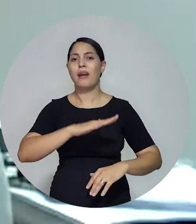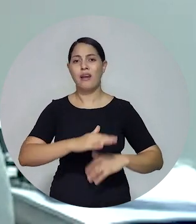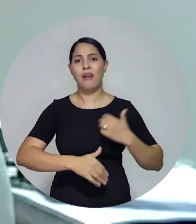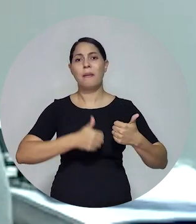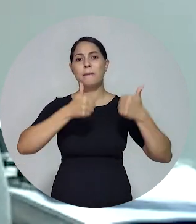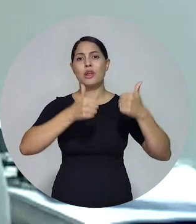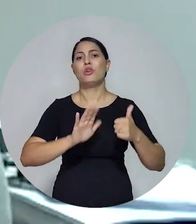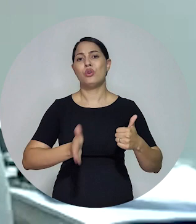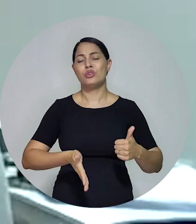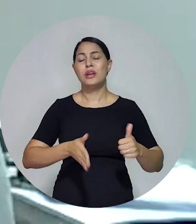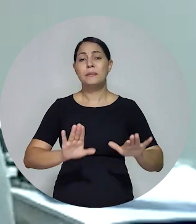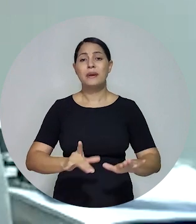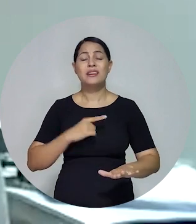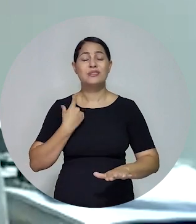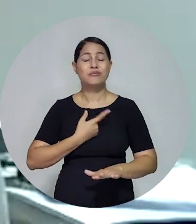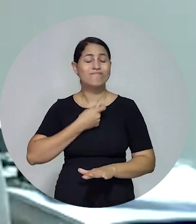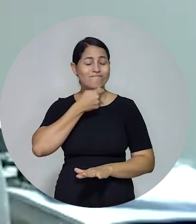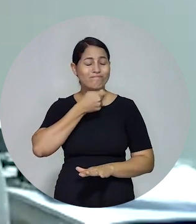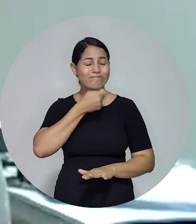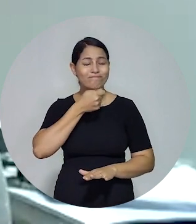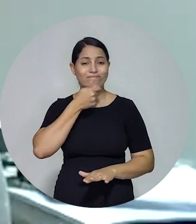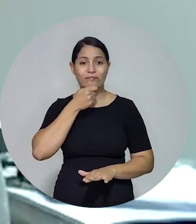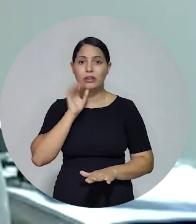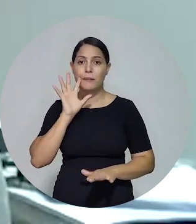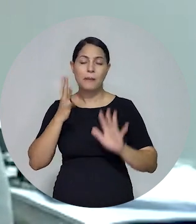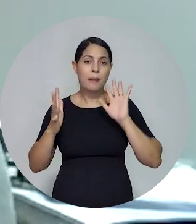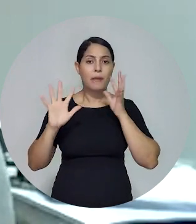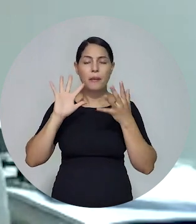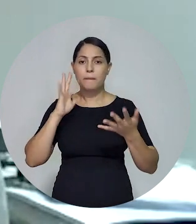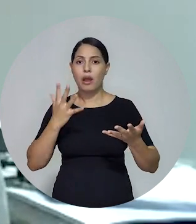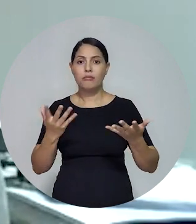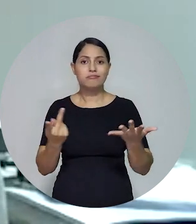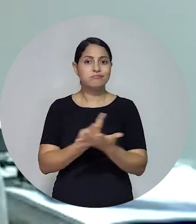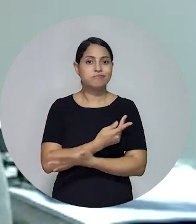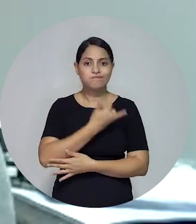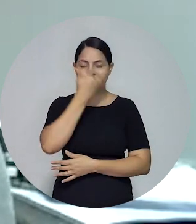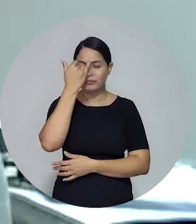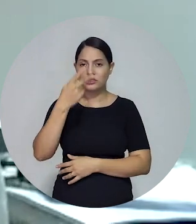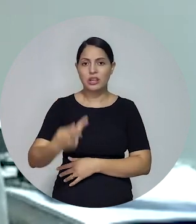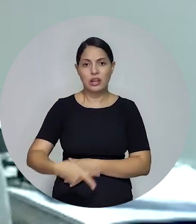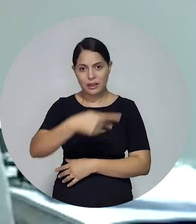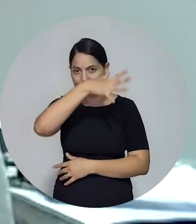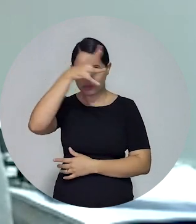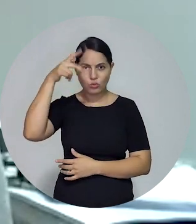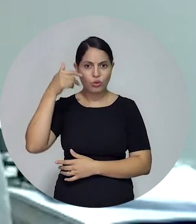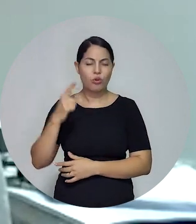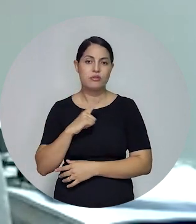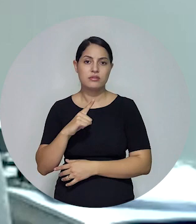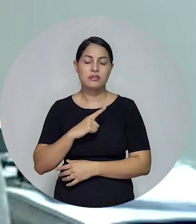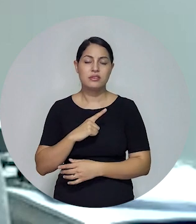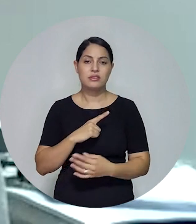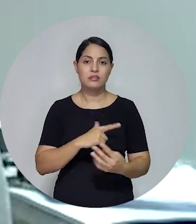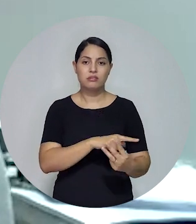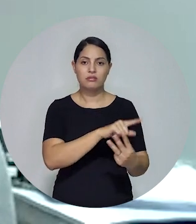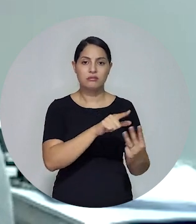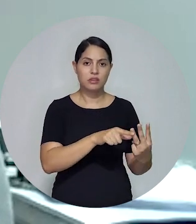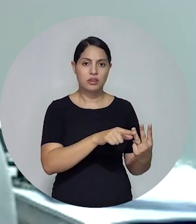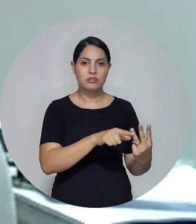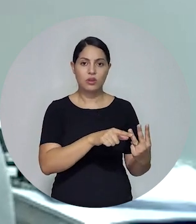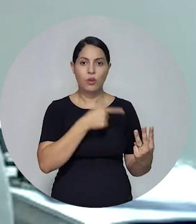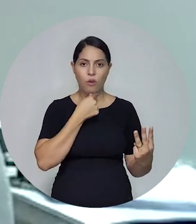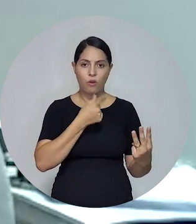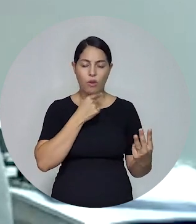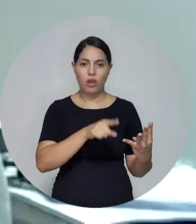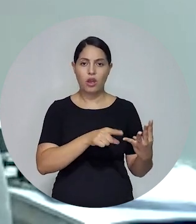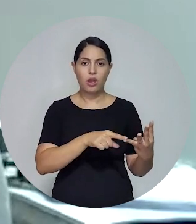ordenamento jurídico brasileiro e nas relações com as autoridades, mas ainda, infelizmente, nós presenciamos casos e atos como que houveram